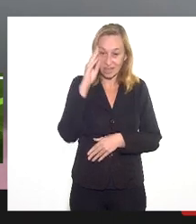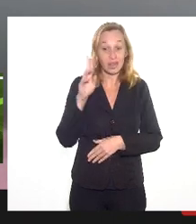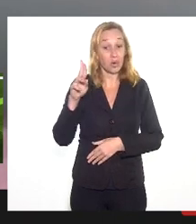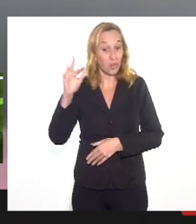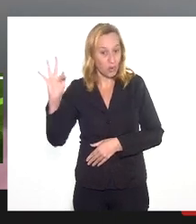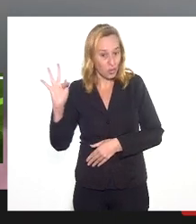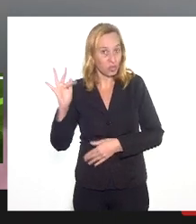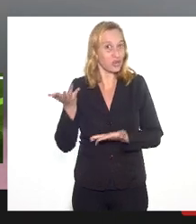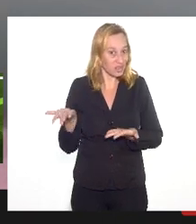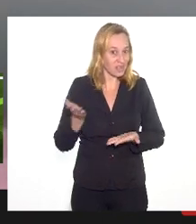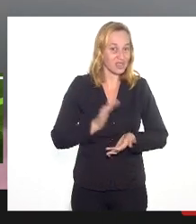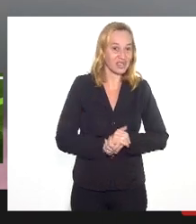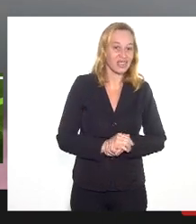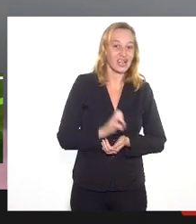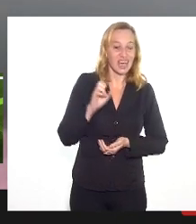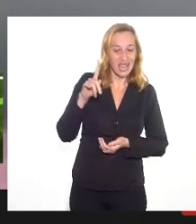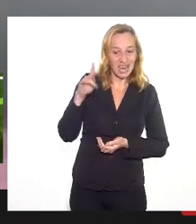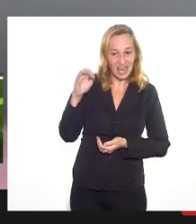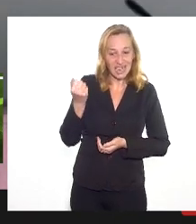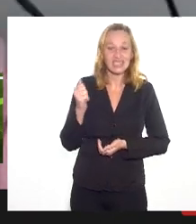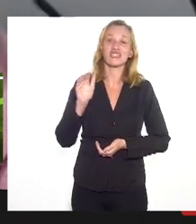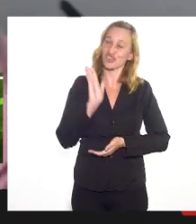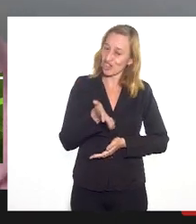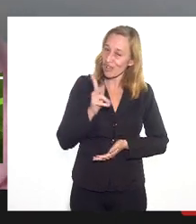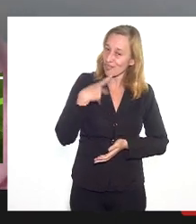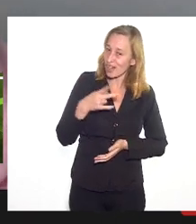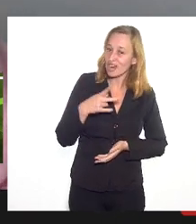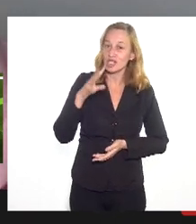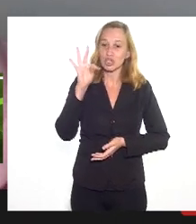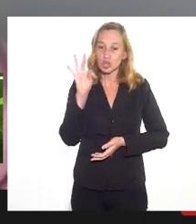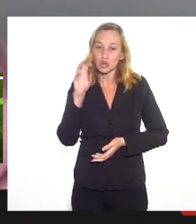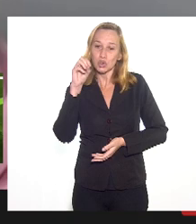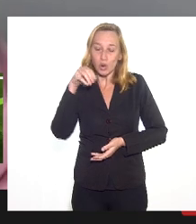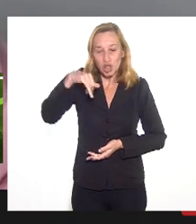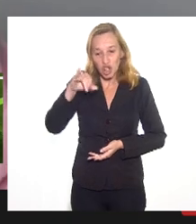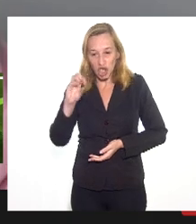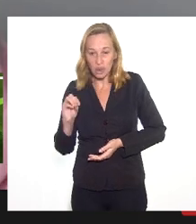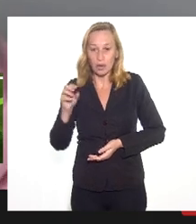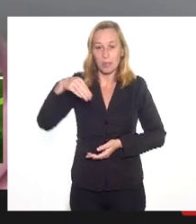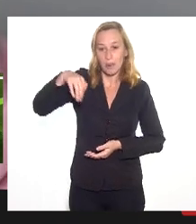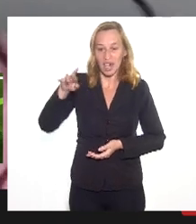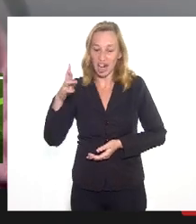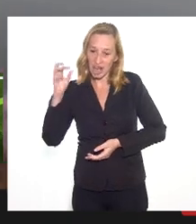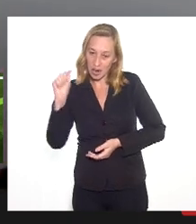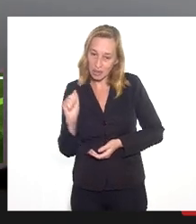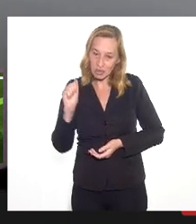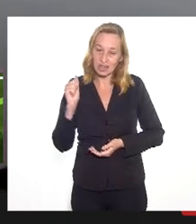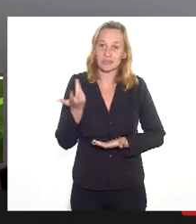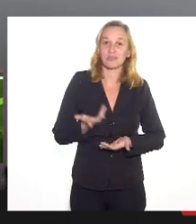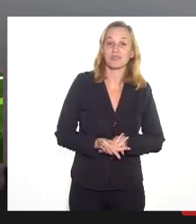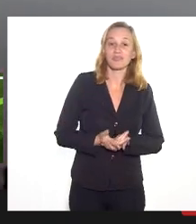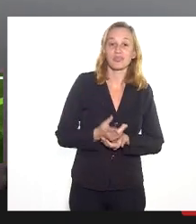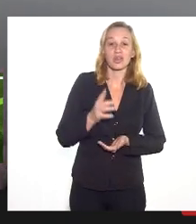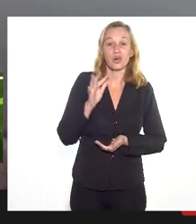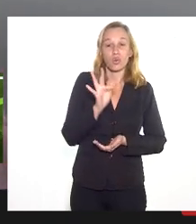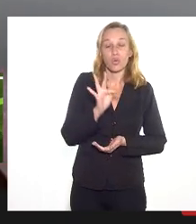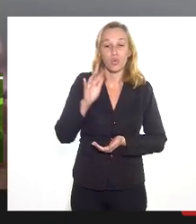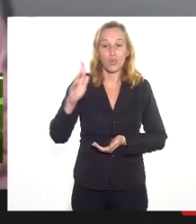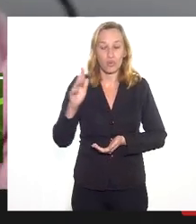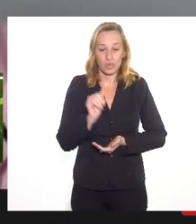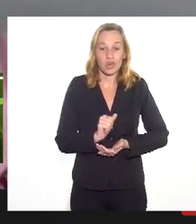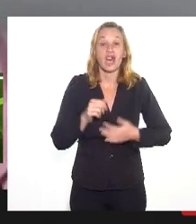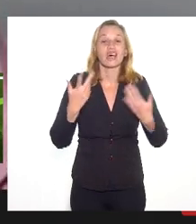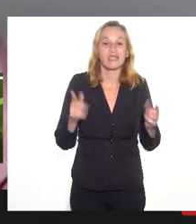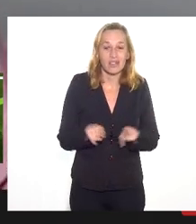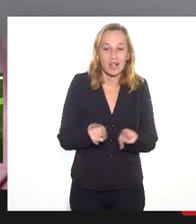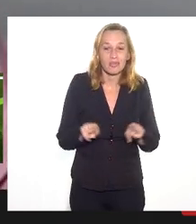projetos acadêmicos que a Elaine já mencionou, o Toninho, a Marilda, que participam de atividades acadêmicas na FEUF. Mandar uma